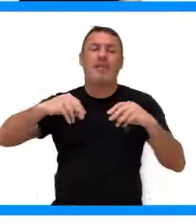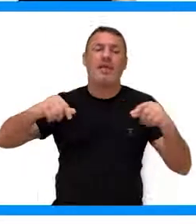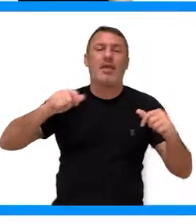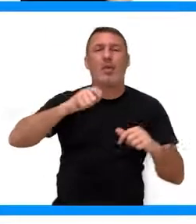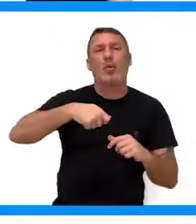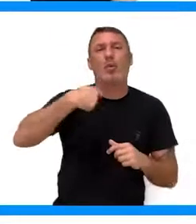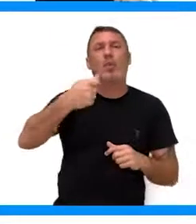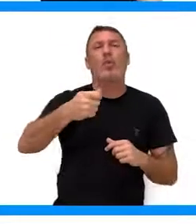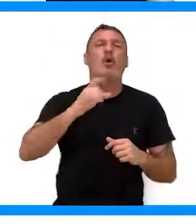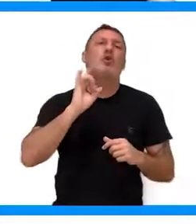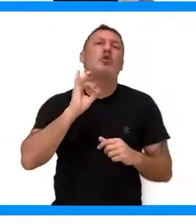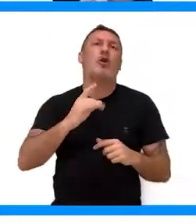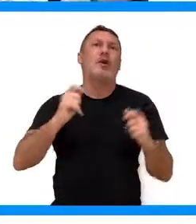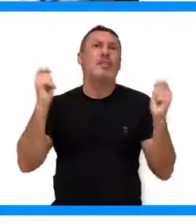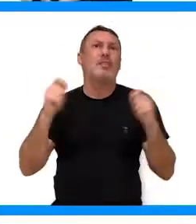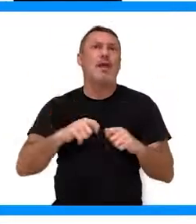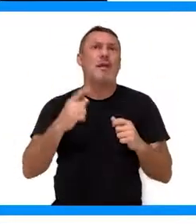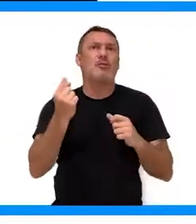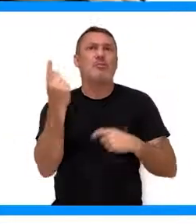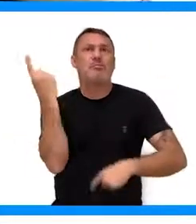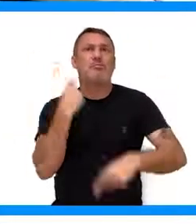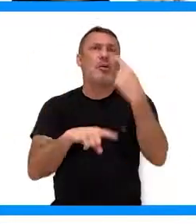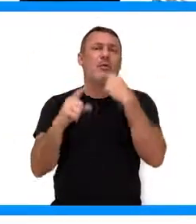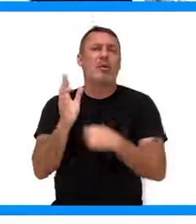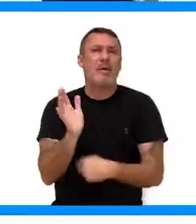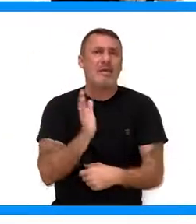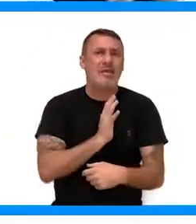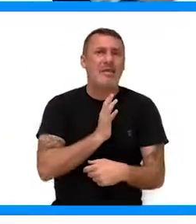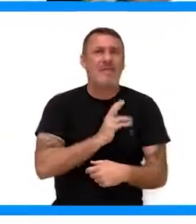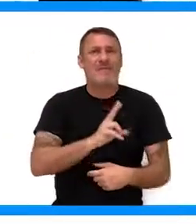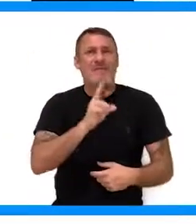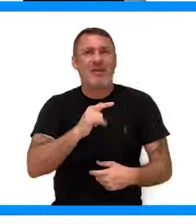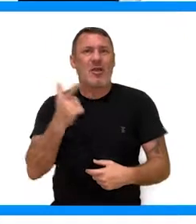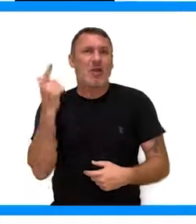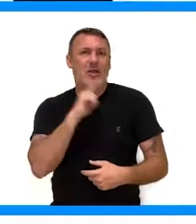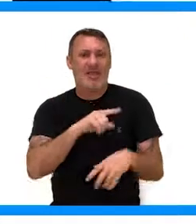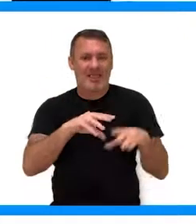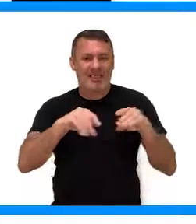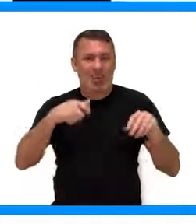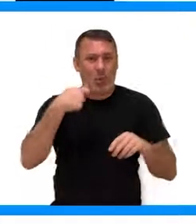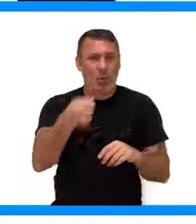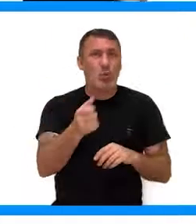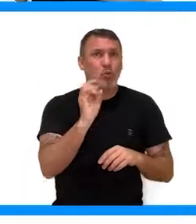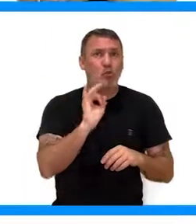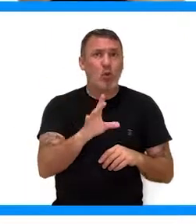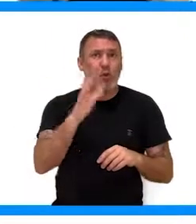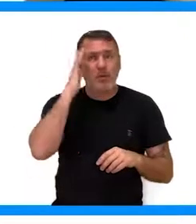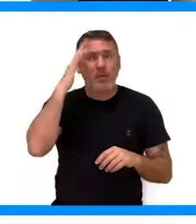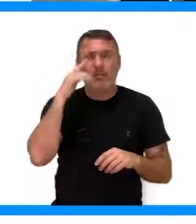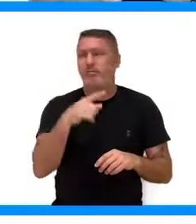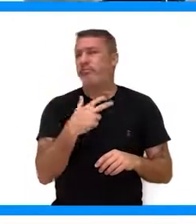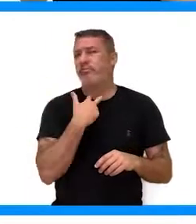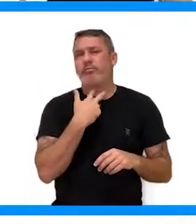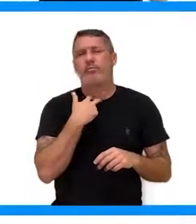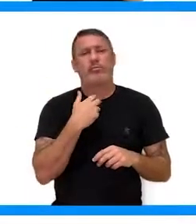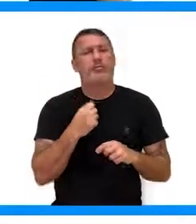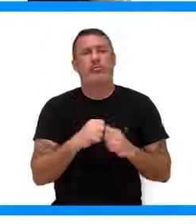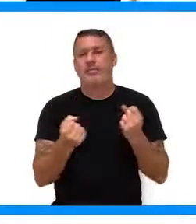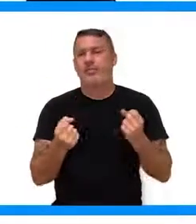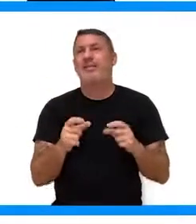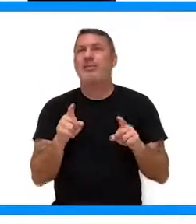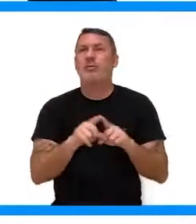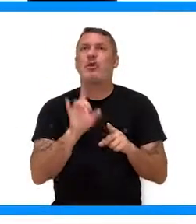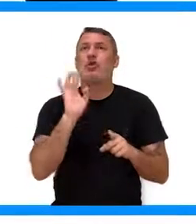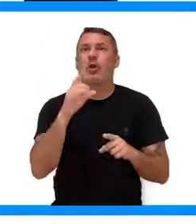a Terra com apenas o seu potencial econômico produtivo, tá? Ou com apenas a necessidade